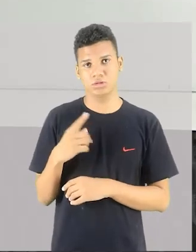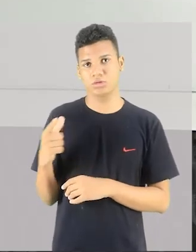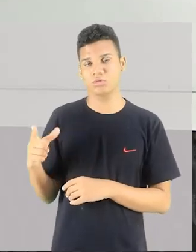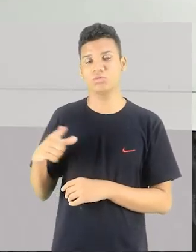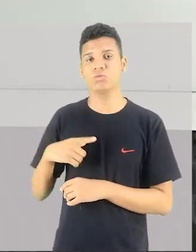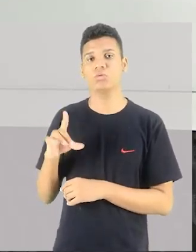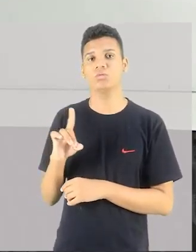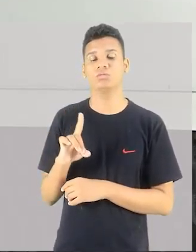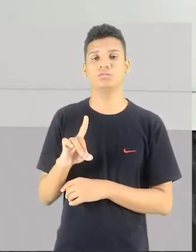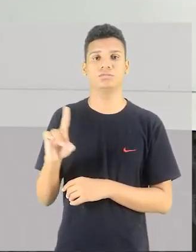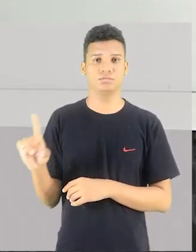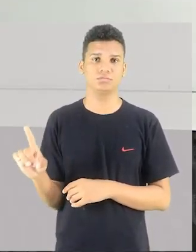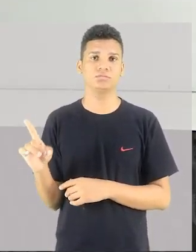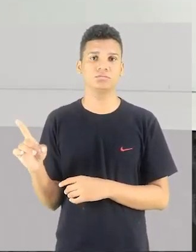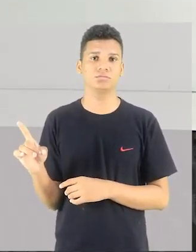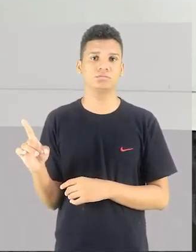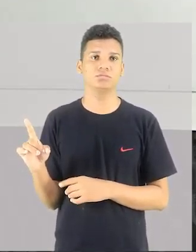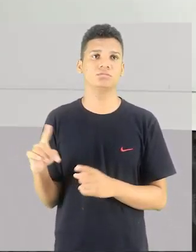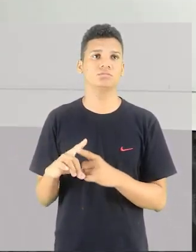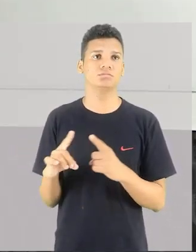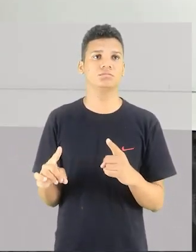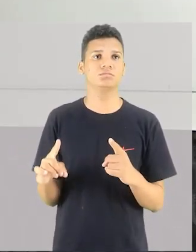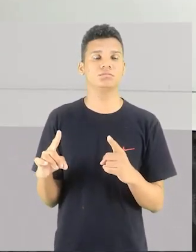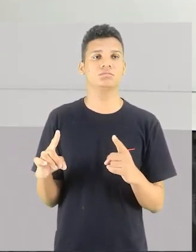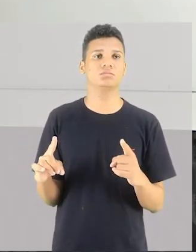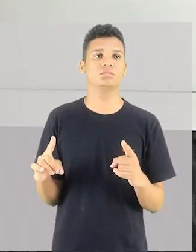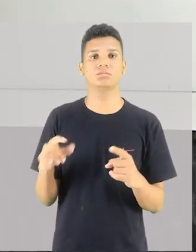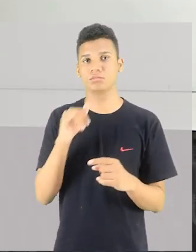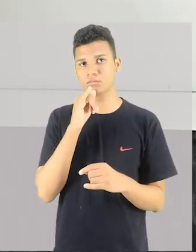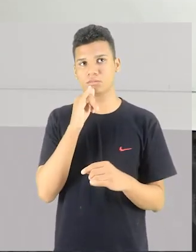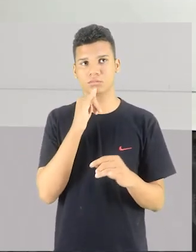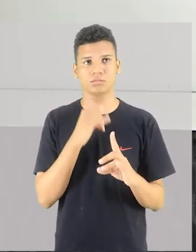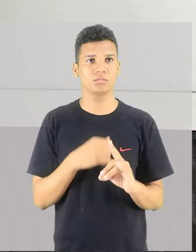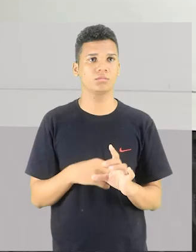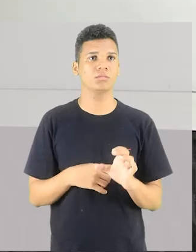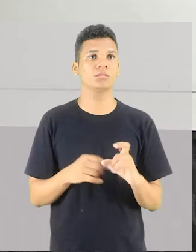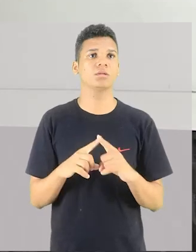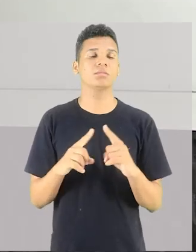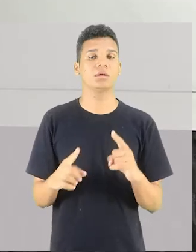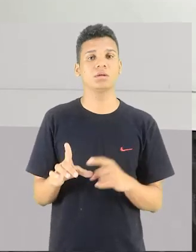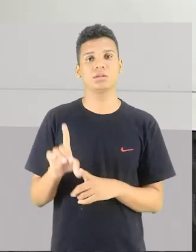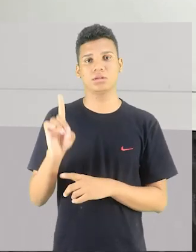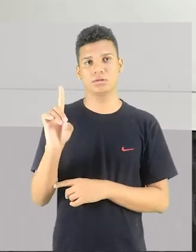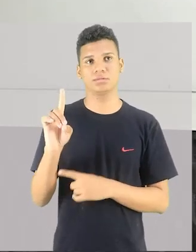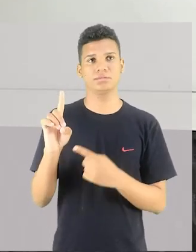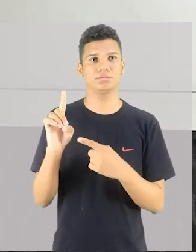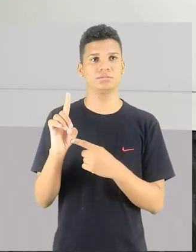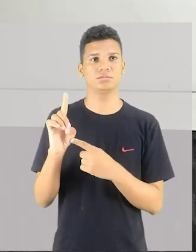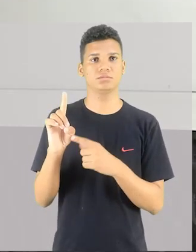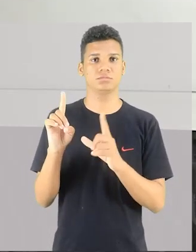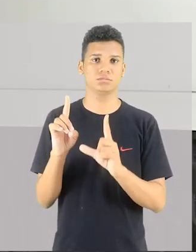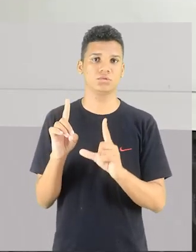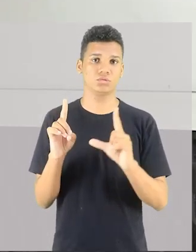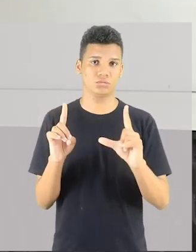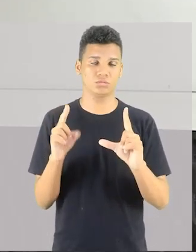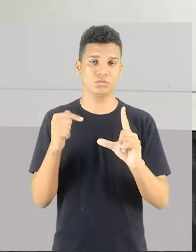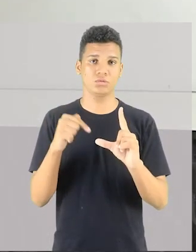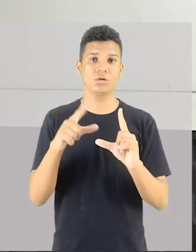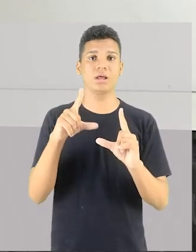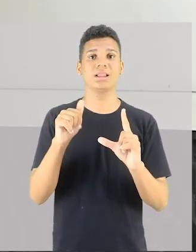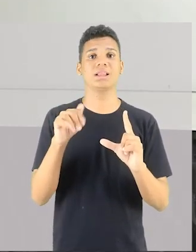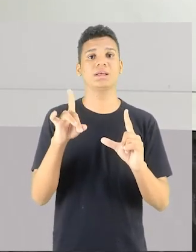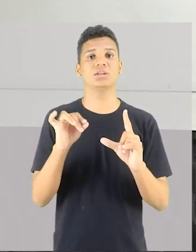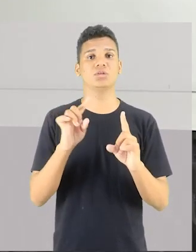fórmula o lado a diagonal na verdade vai ser igual ao lado